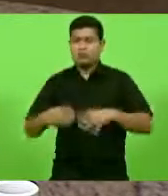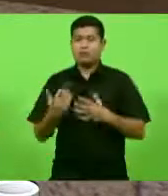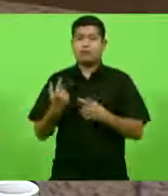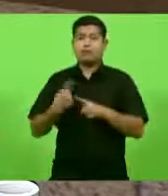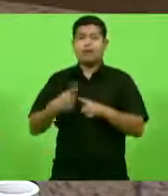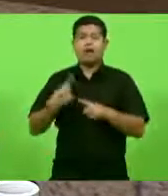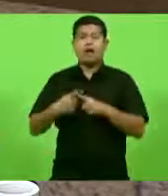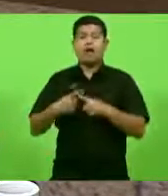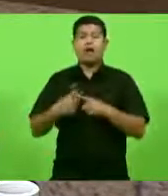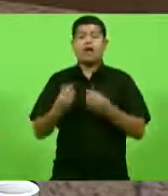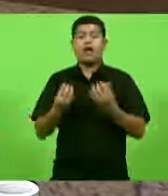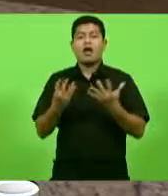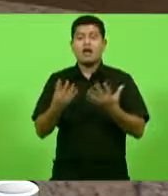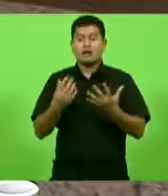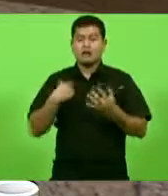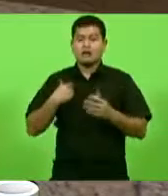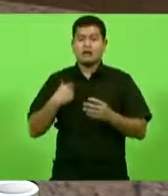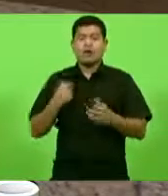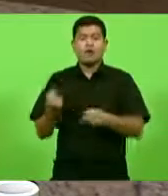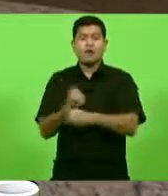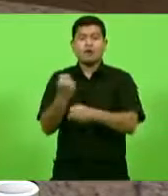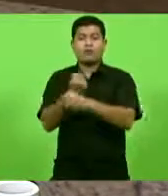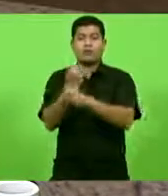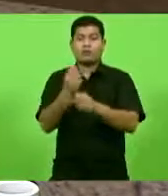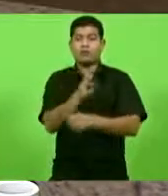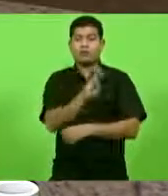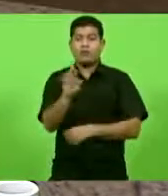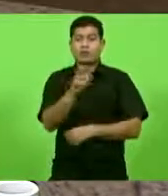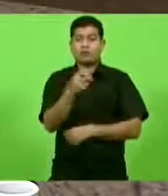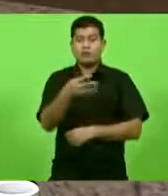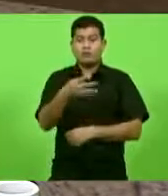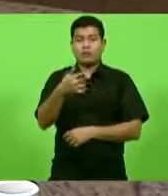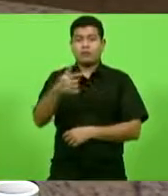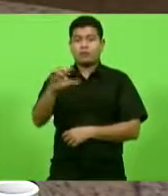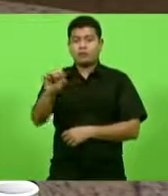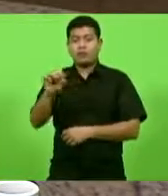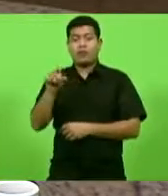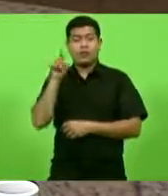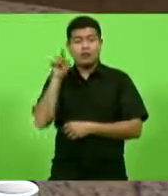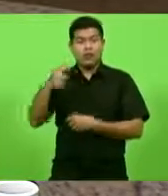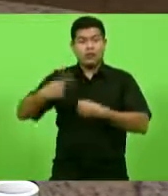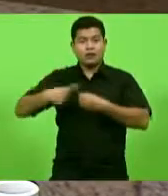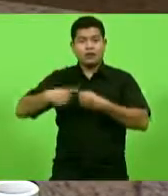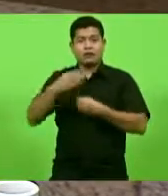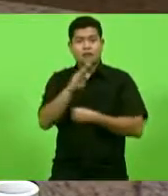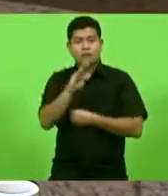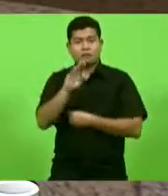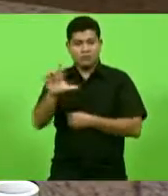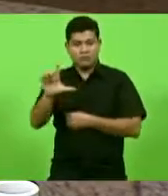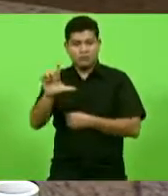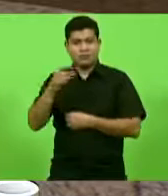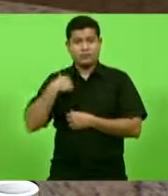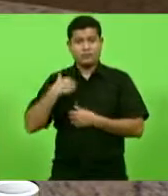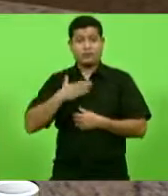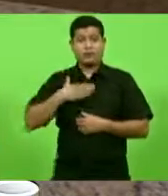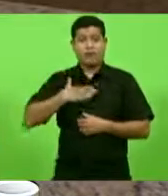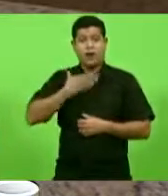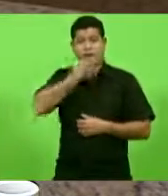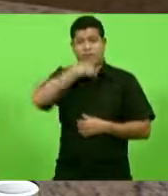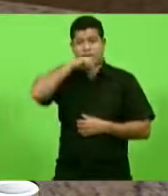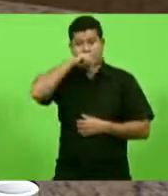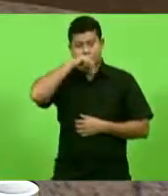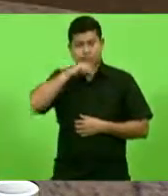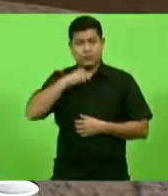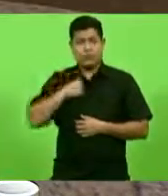para a construção da BR-470 no município de Blumenau. E o meu pai teve a oportunidade de construir uma casa